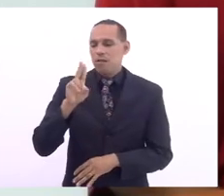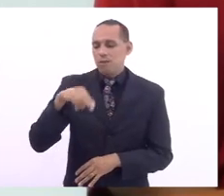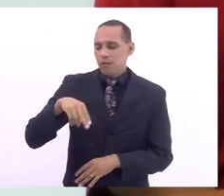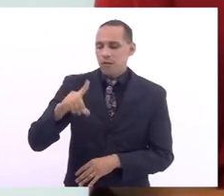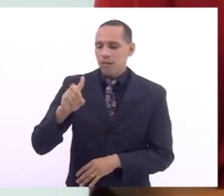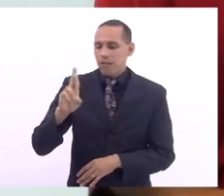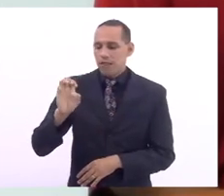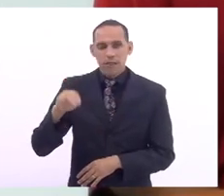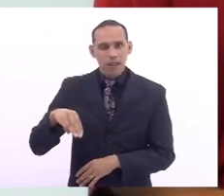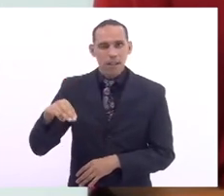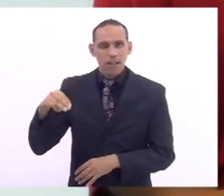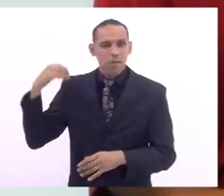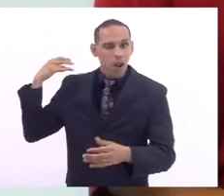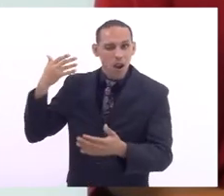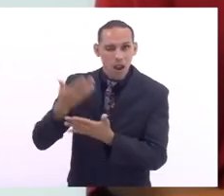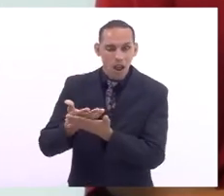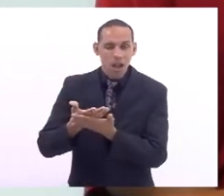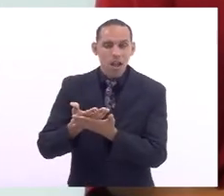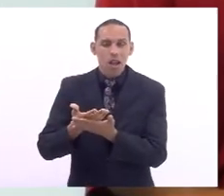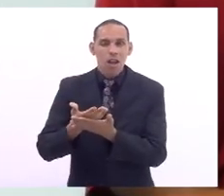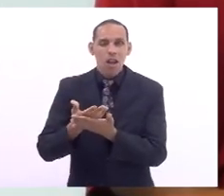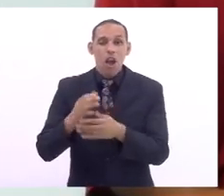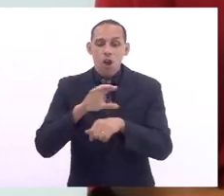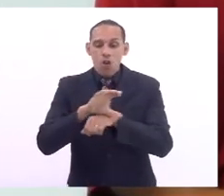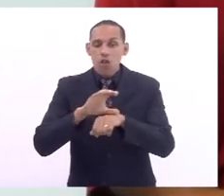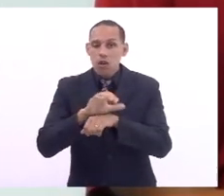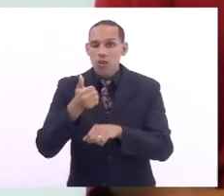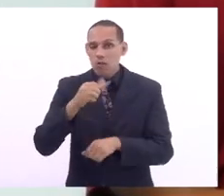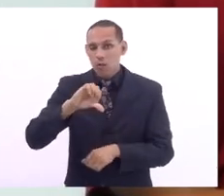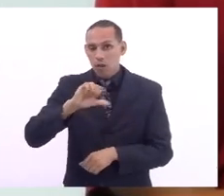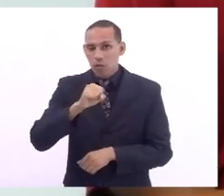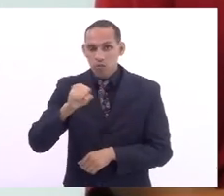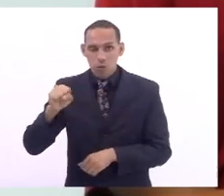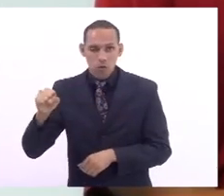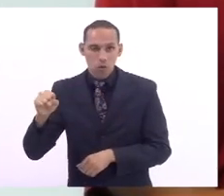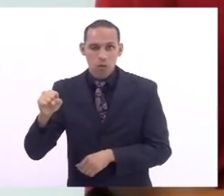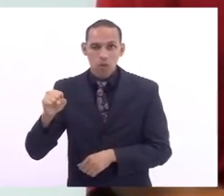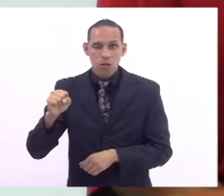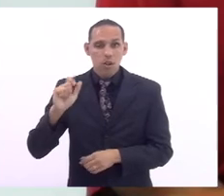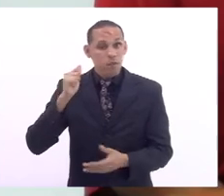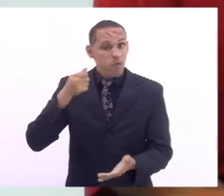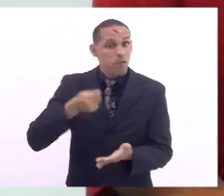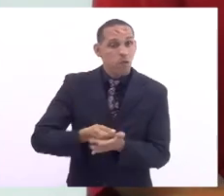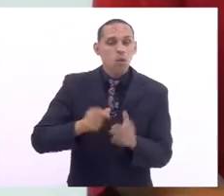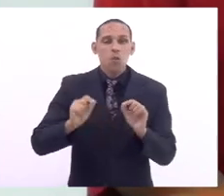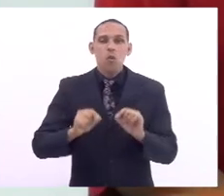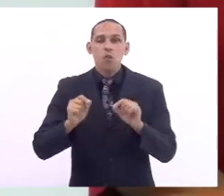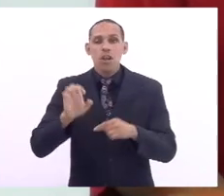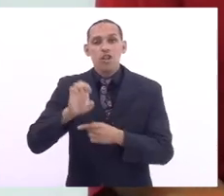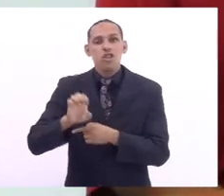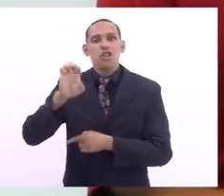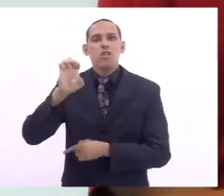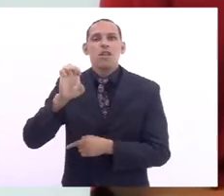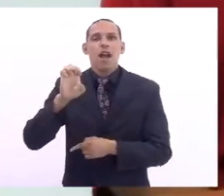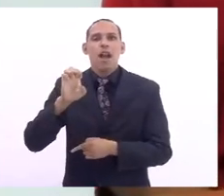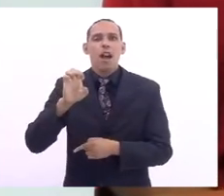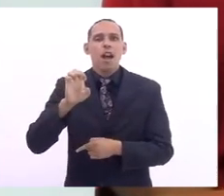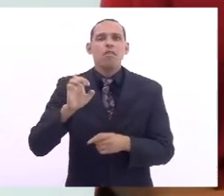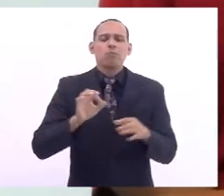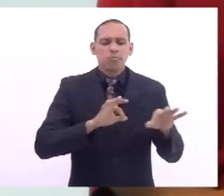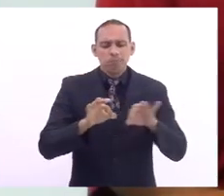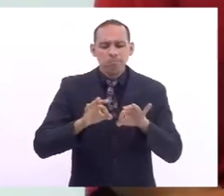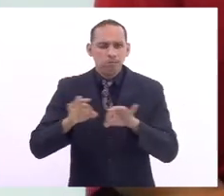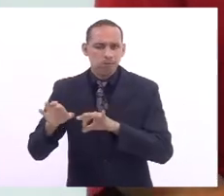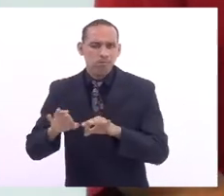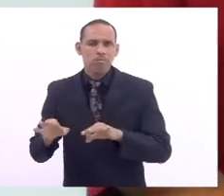que quando a Constituição de 88 fixam os Marcos para que os estados organizassem as suas regiões metropolitanas né